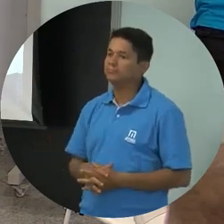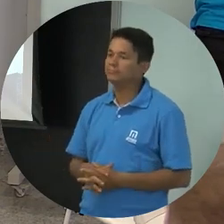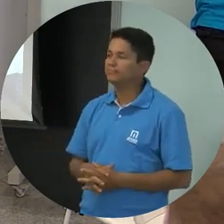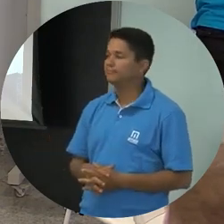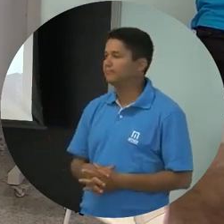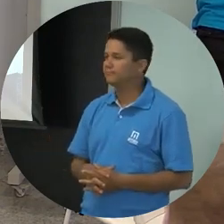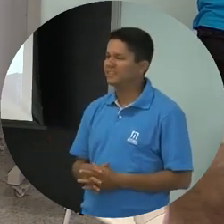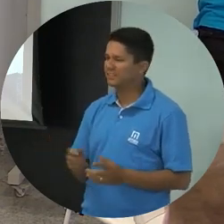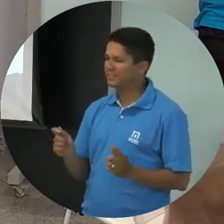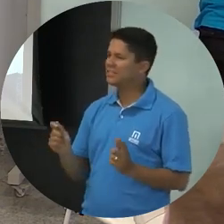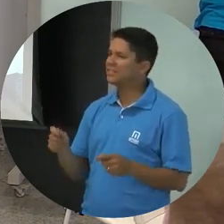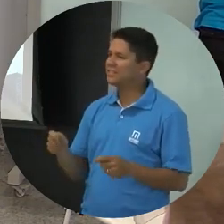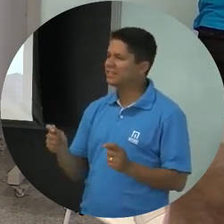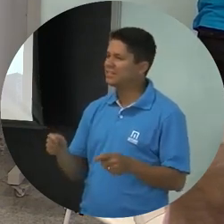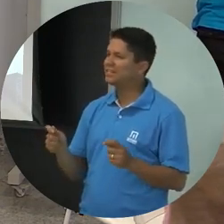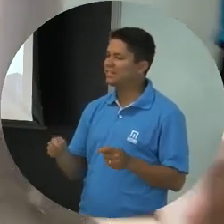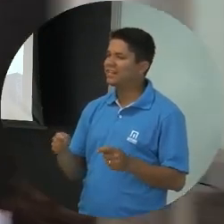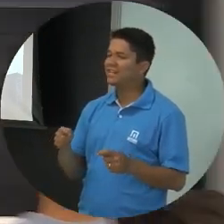coisa, né?